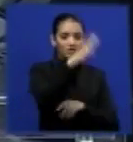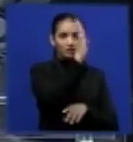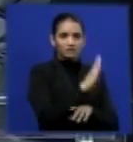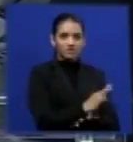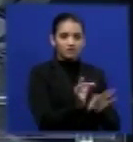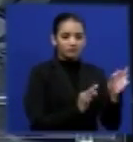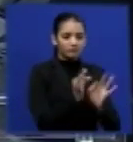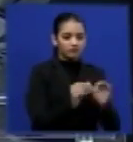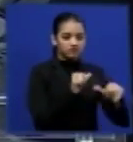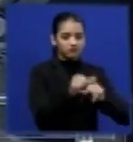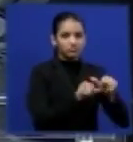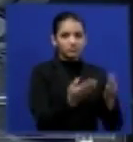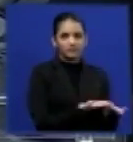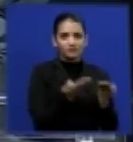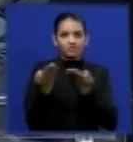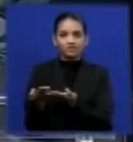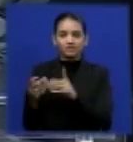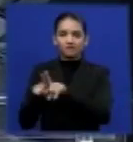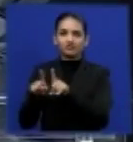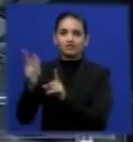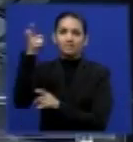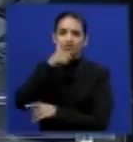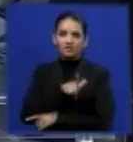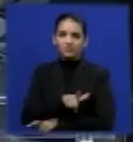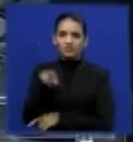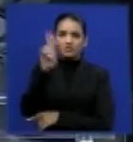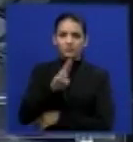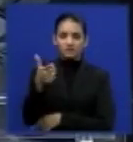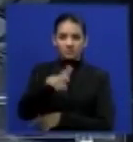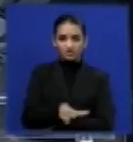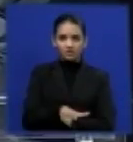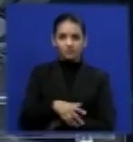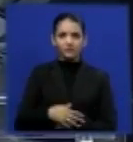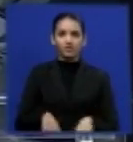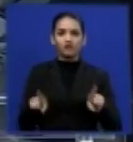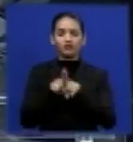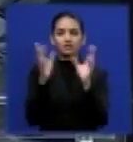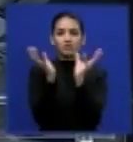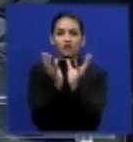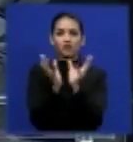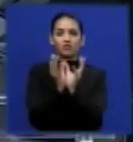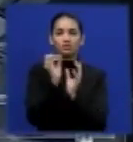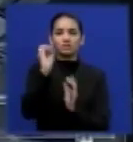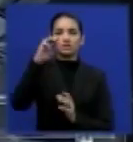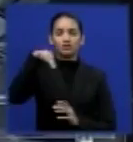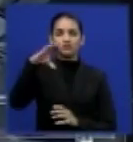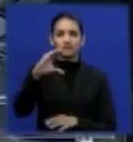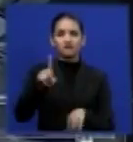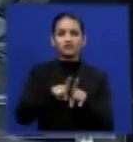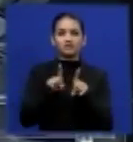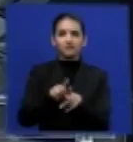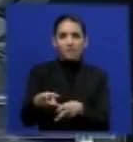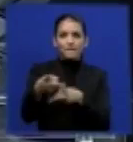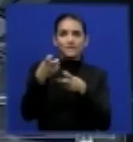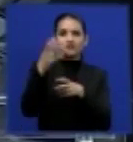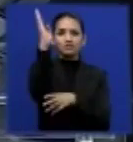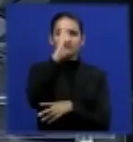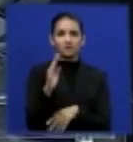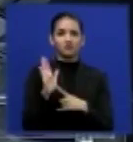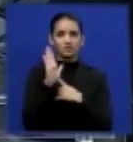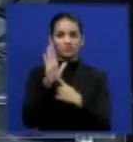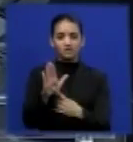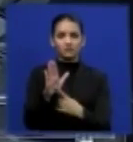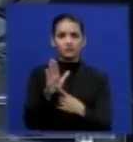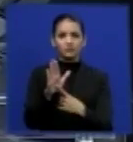partir de carcaças importadas o painel considerou no entanto que o Brasil demonstrou que os pneus